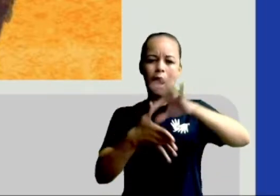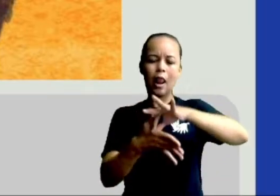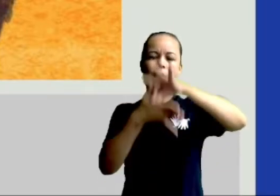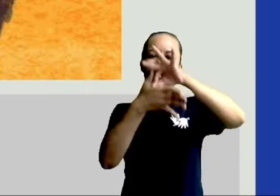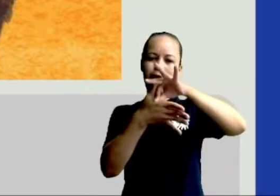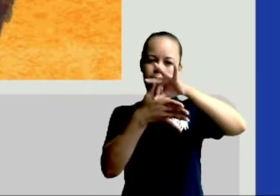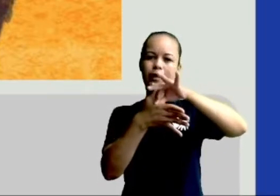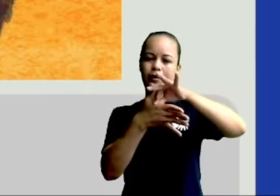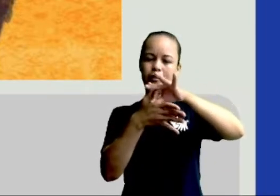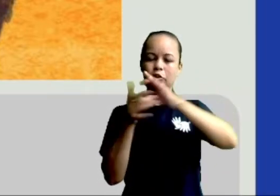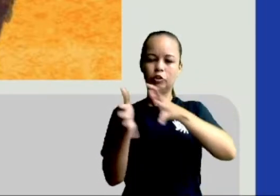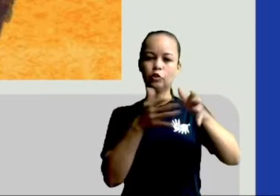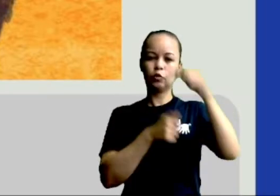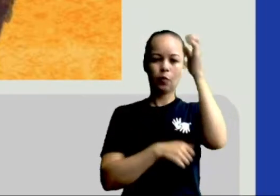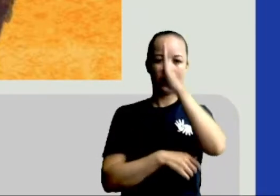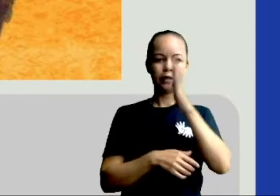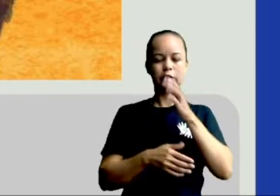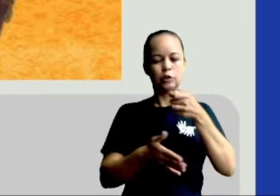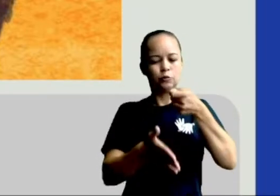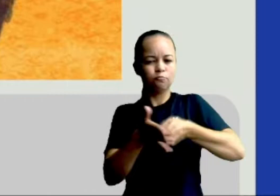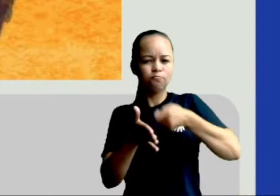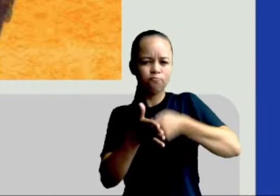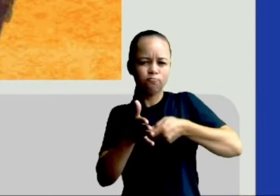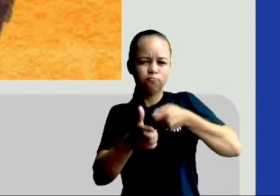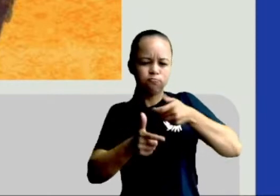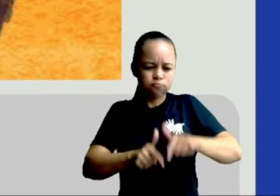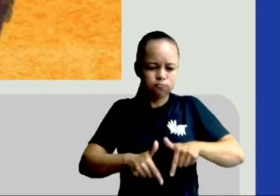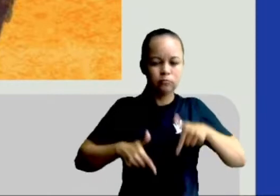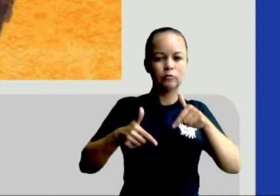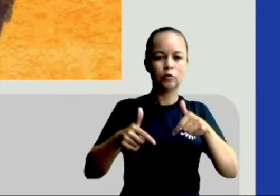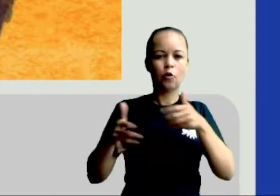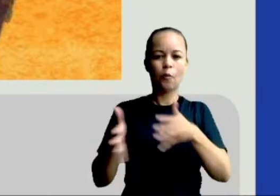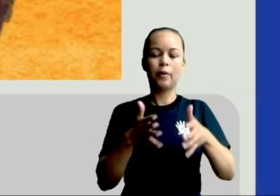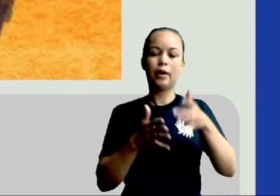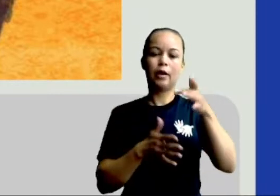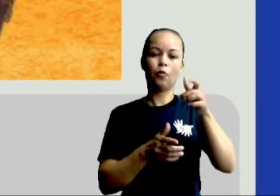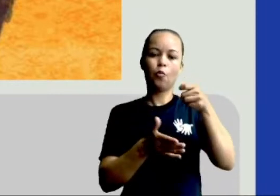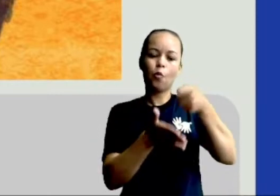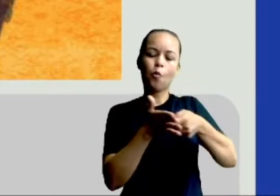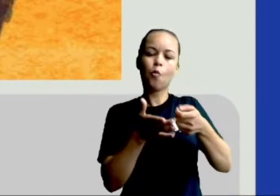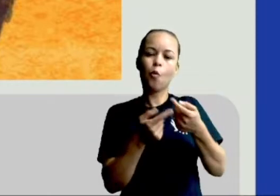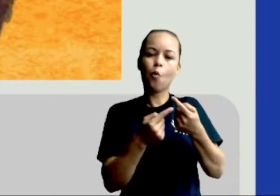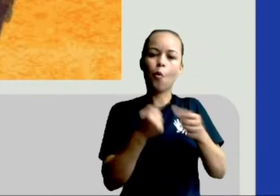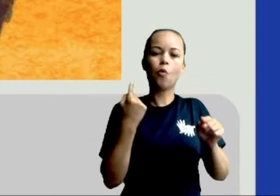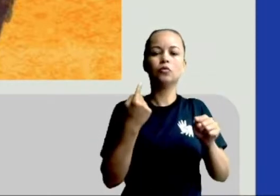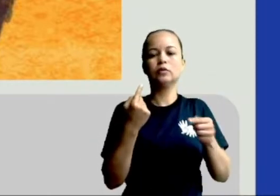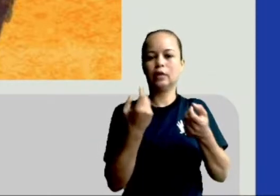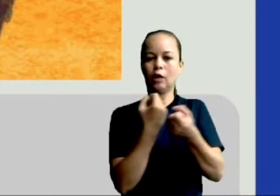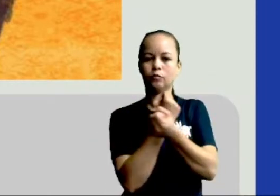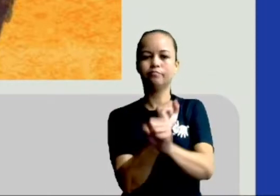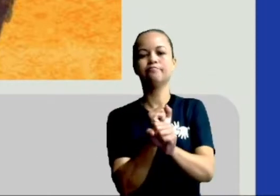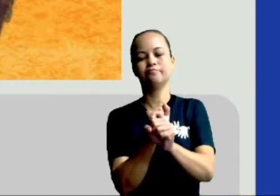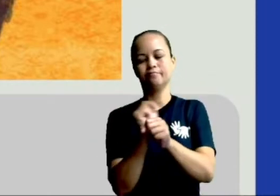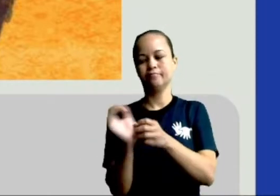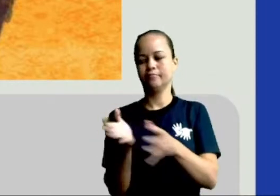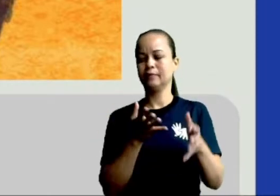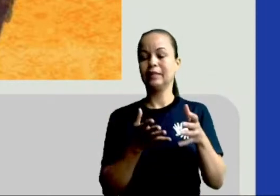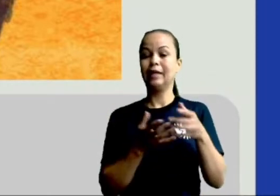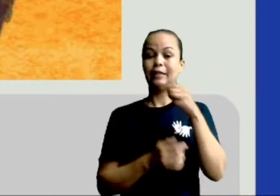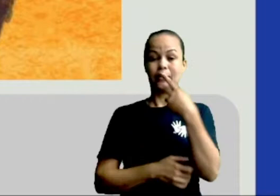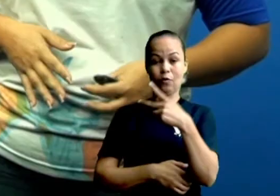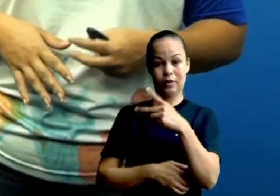pela libertação do povo contra o sistema escravista. Então, esse que vocês estão vendo aí na tela, ó, ele era Zumbi dos Palmares. O